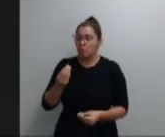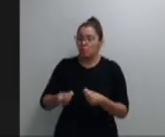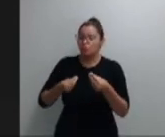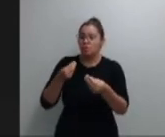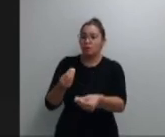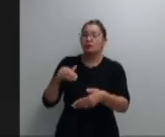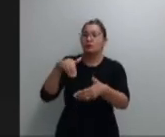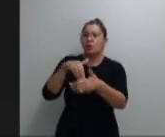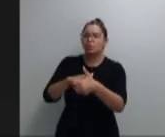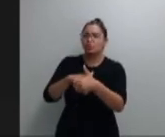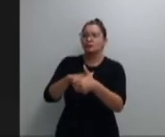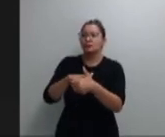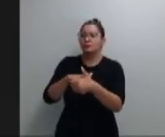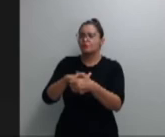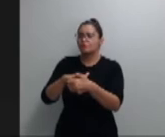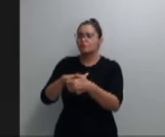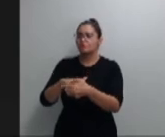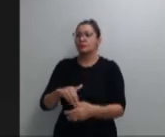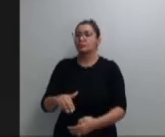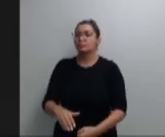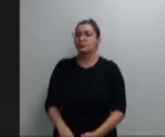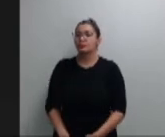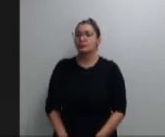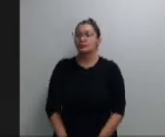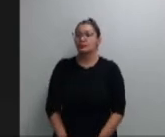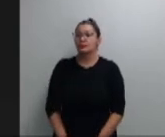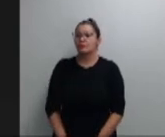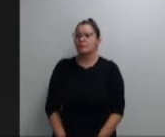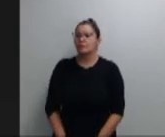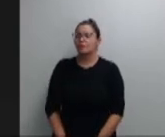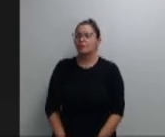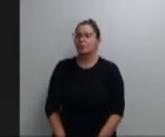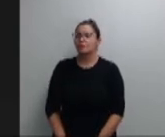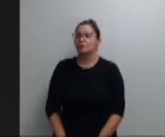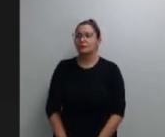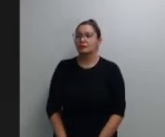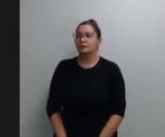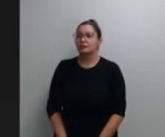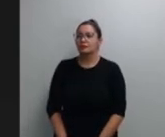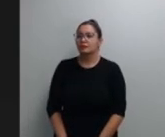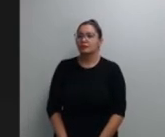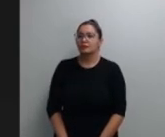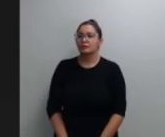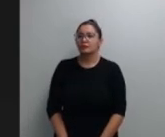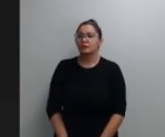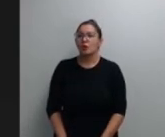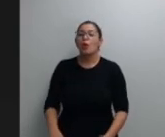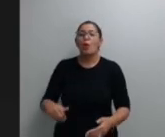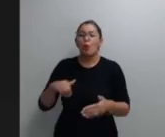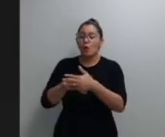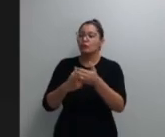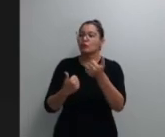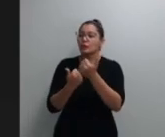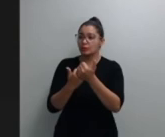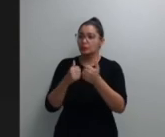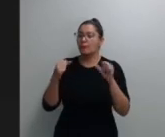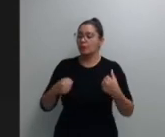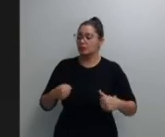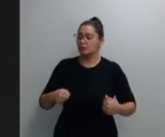o voto então eu vou no caso fazer a adaptação necessária tá bom